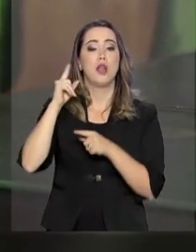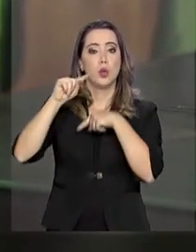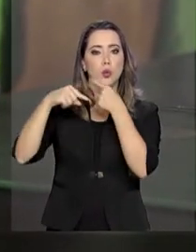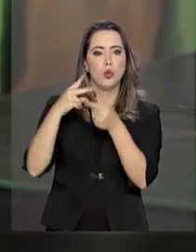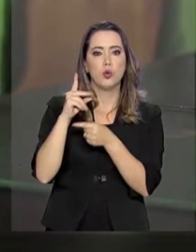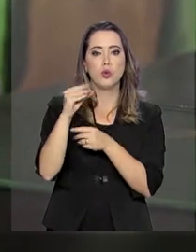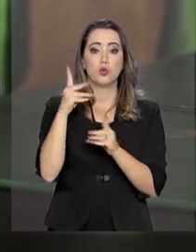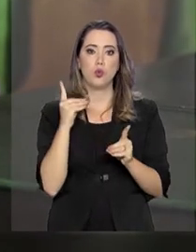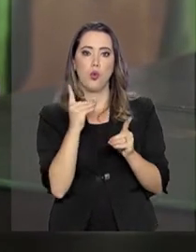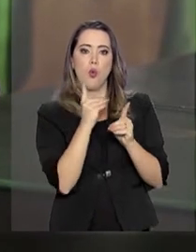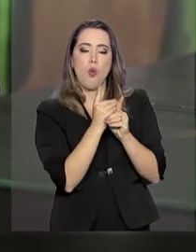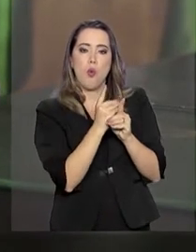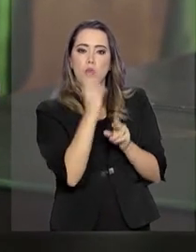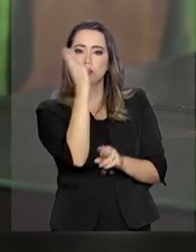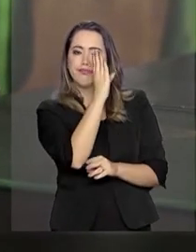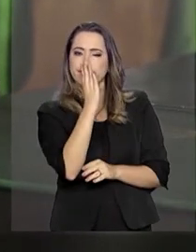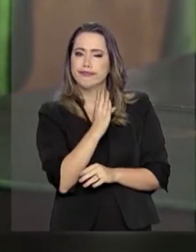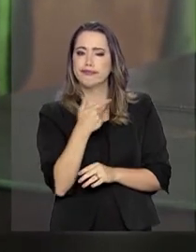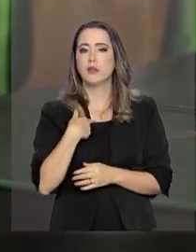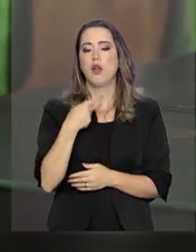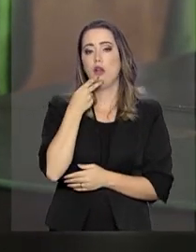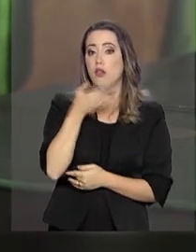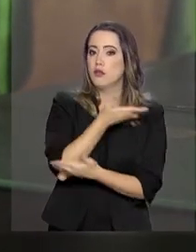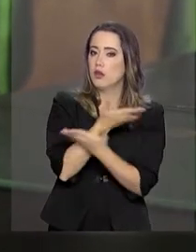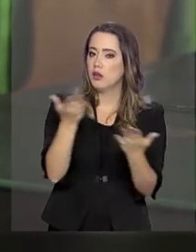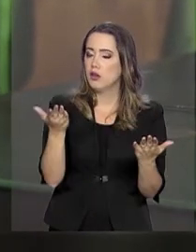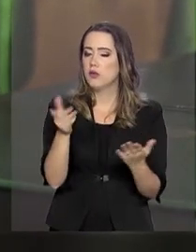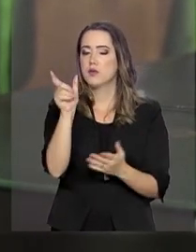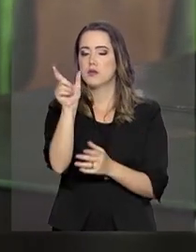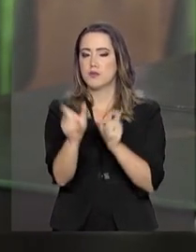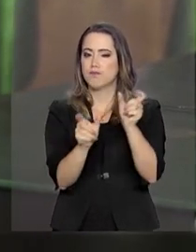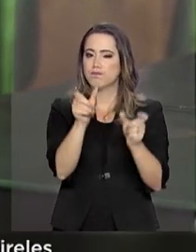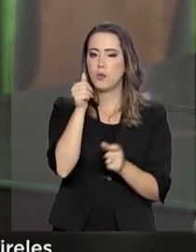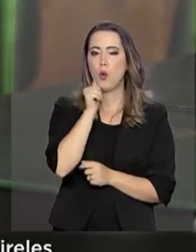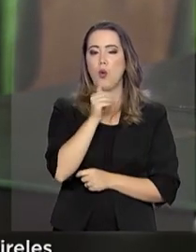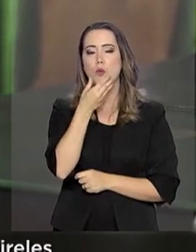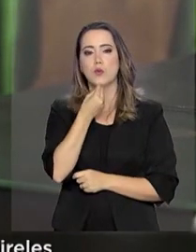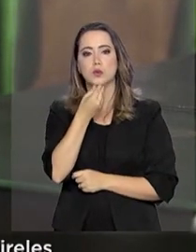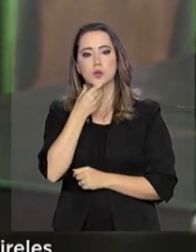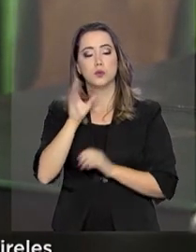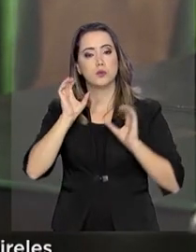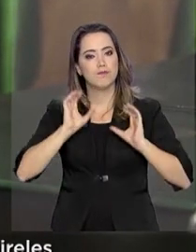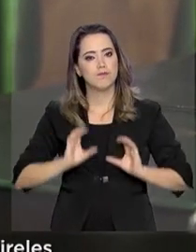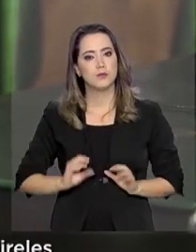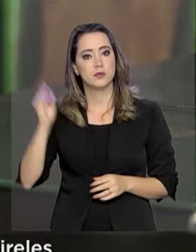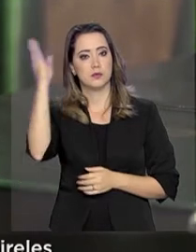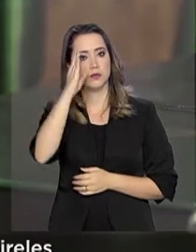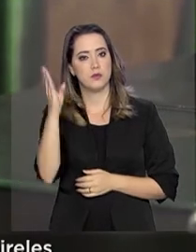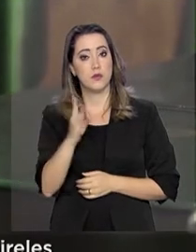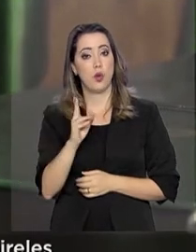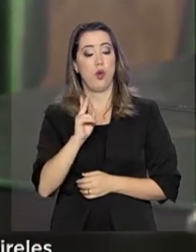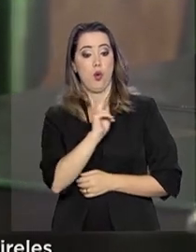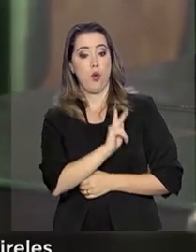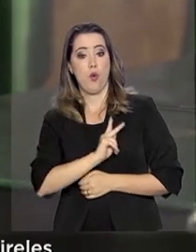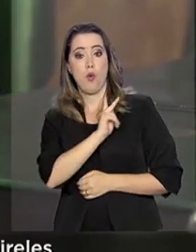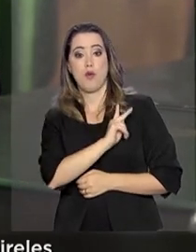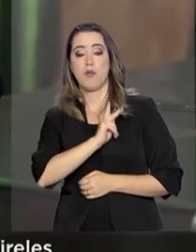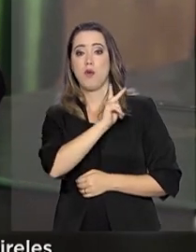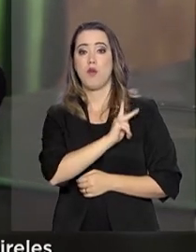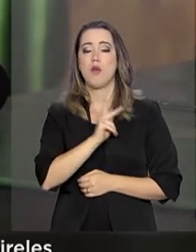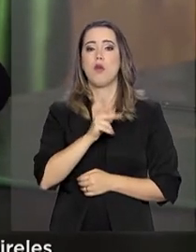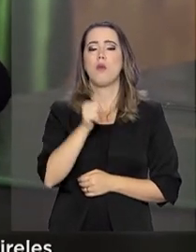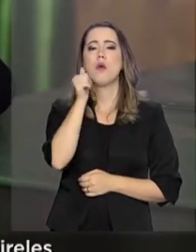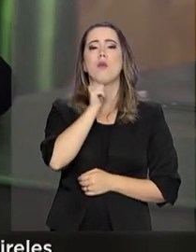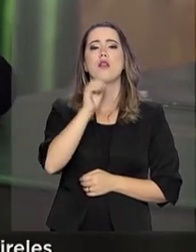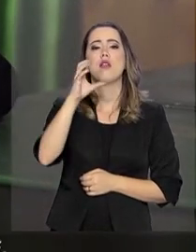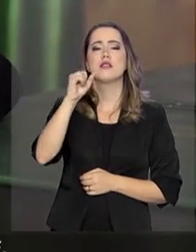brasil dirijo a você cidadã e cidadão brasileiros os versos do romanceiro da inconfidência de